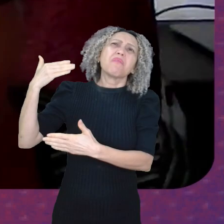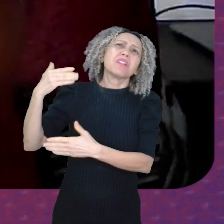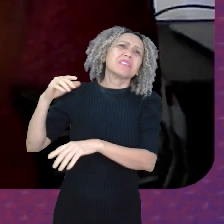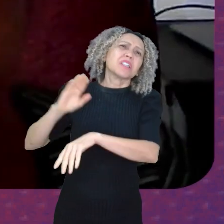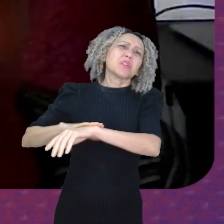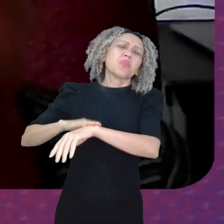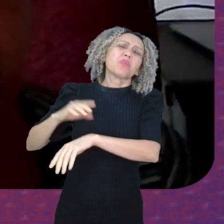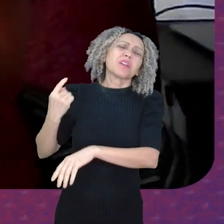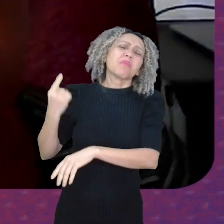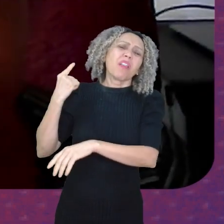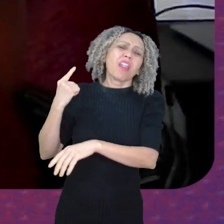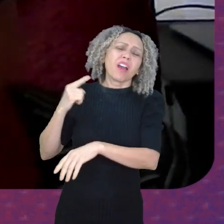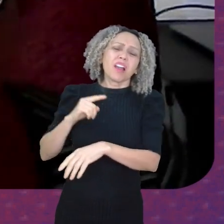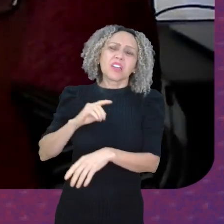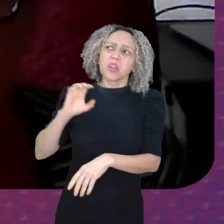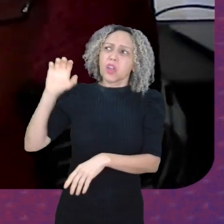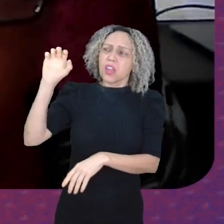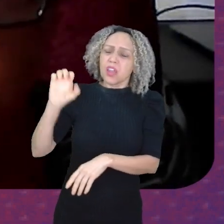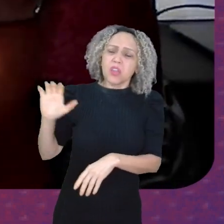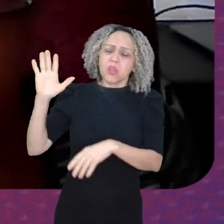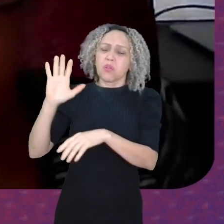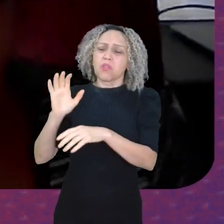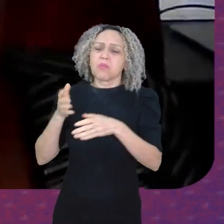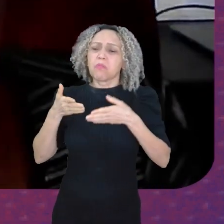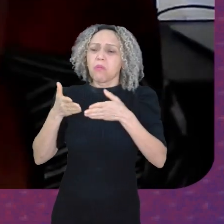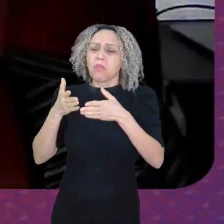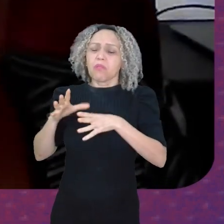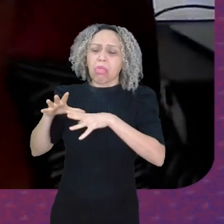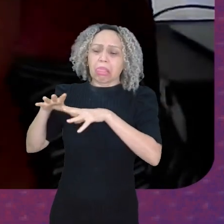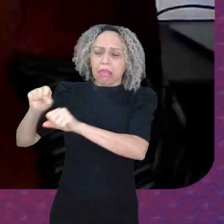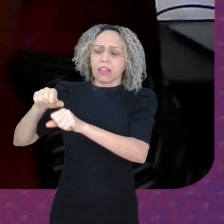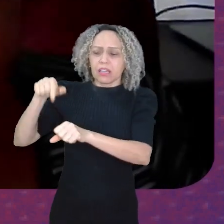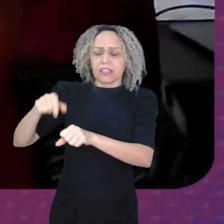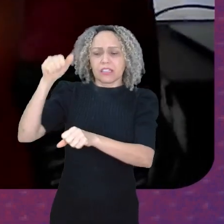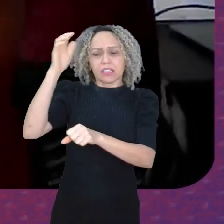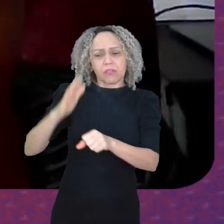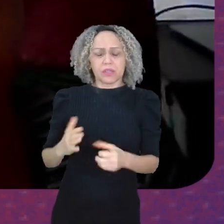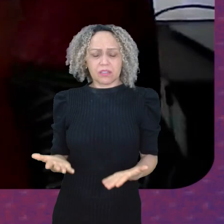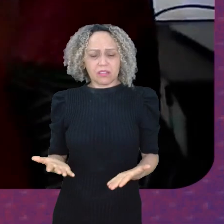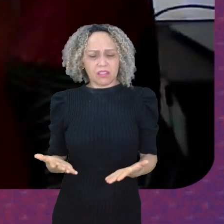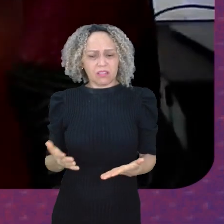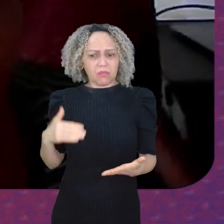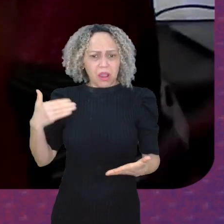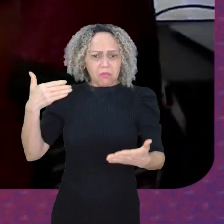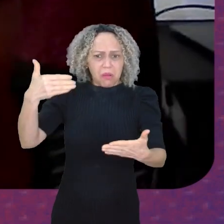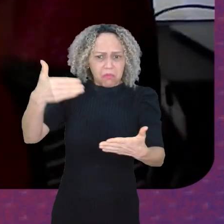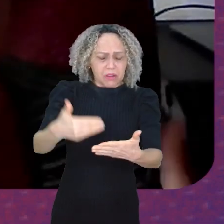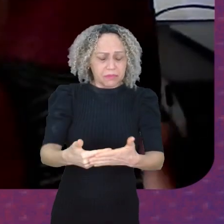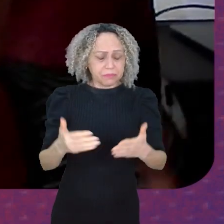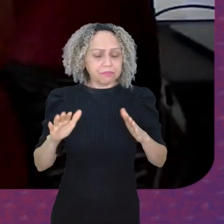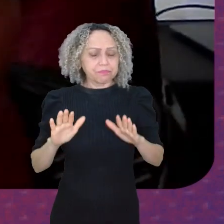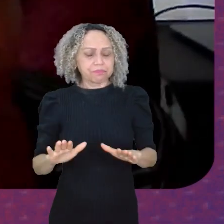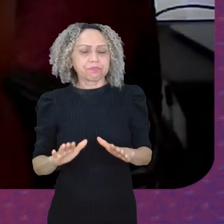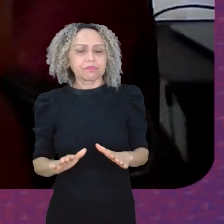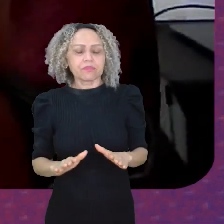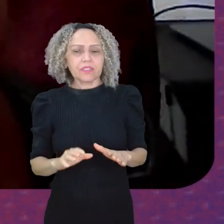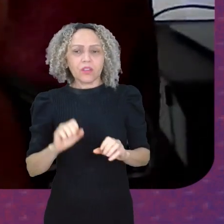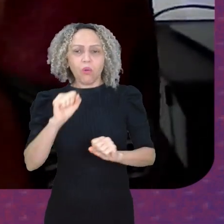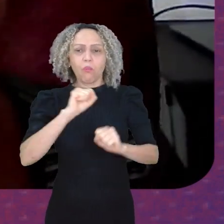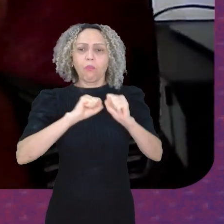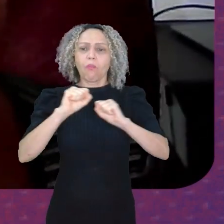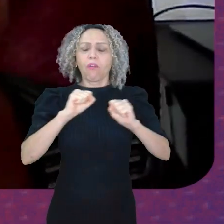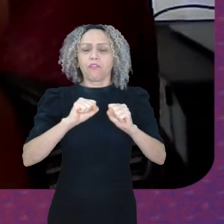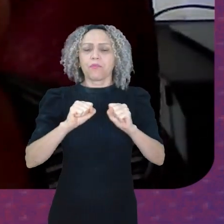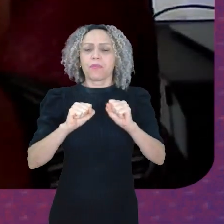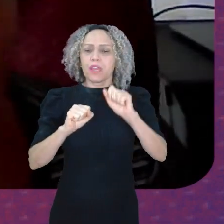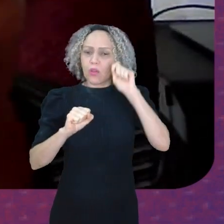diretamente os grupos que vivem discriminações históricas. Nós não estamos demandando o movimento negro, ou como parte do